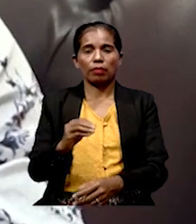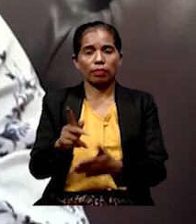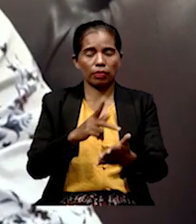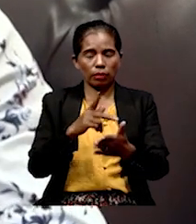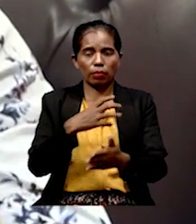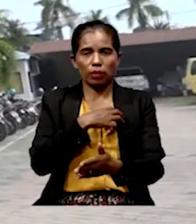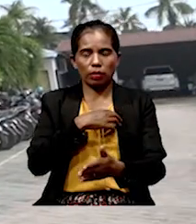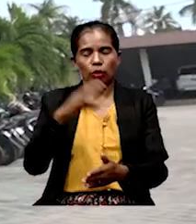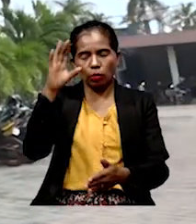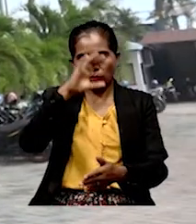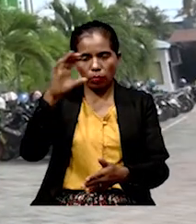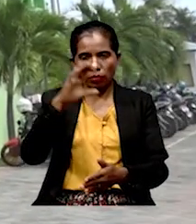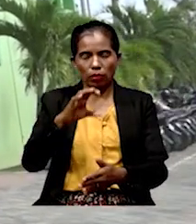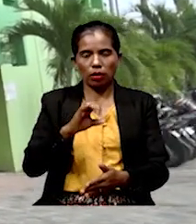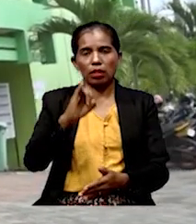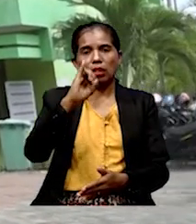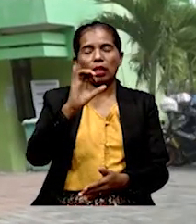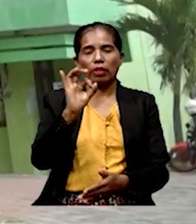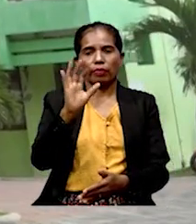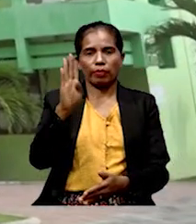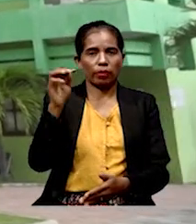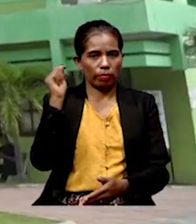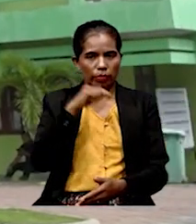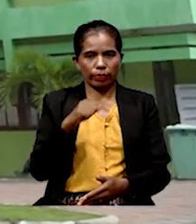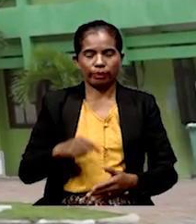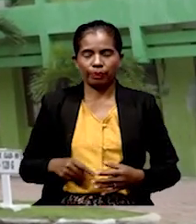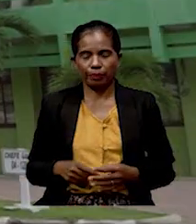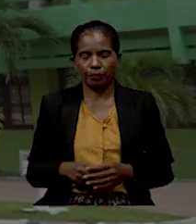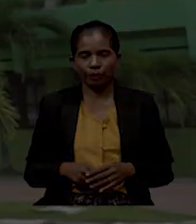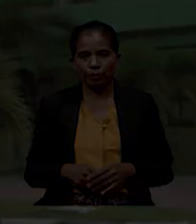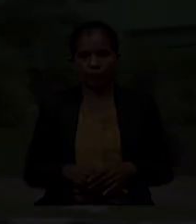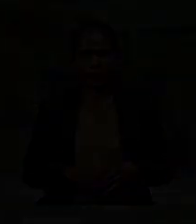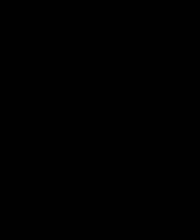penteli atu buka Twitter ID falso ne no poleng Xavier Justinian nano GMN.